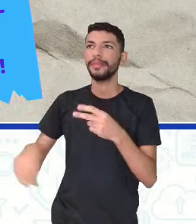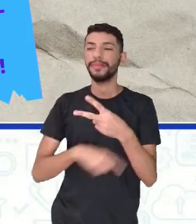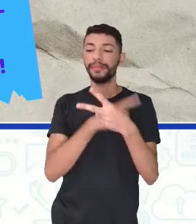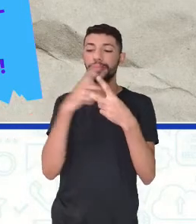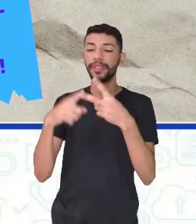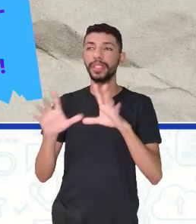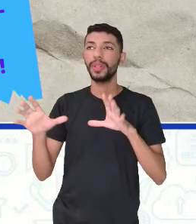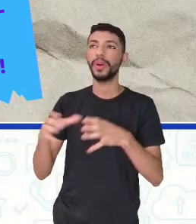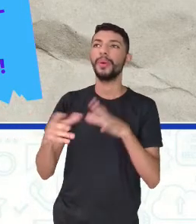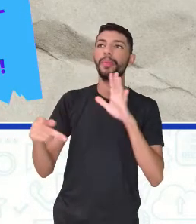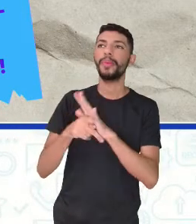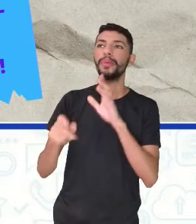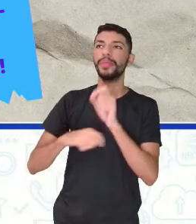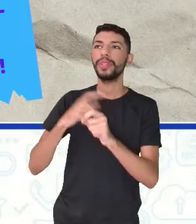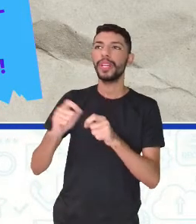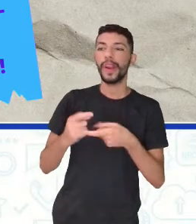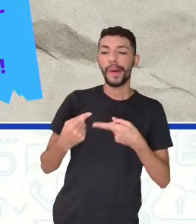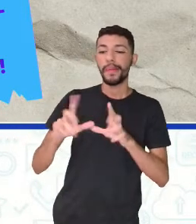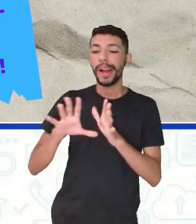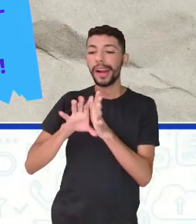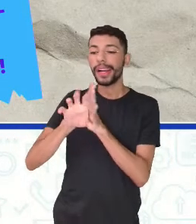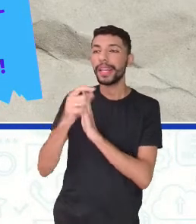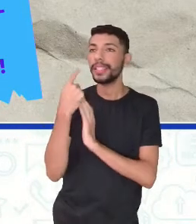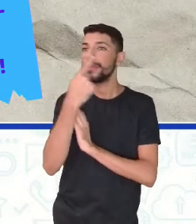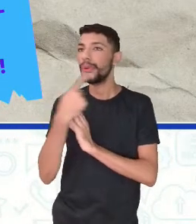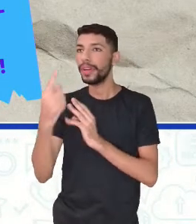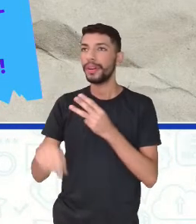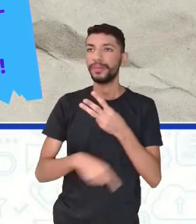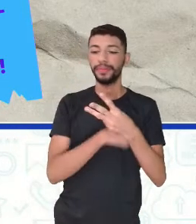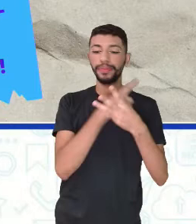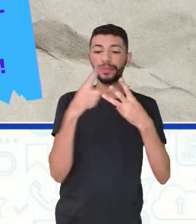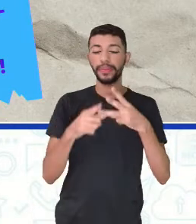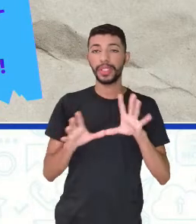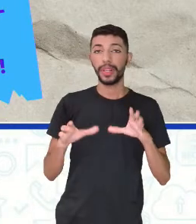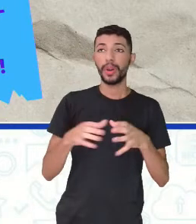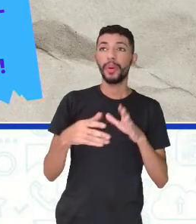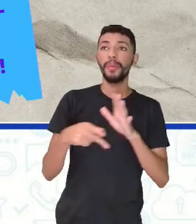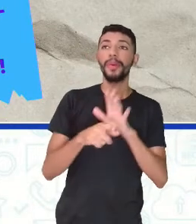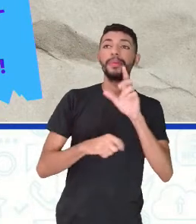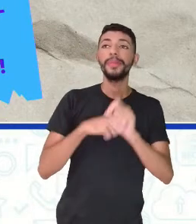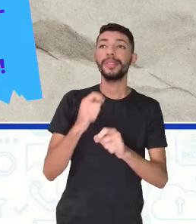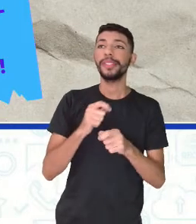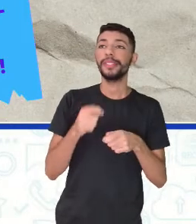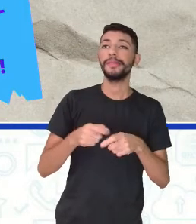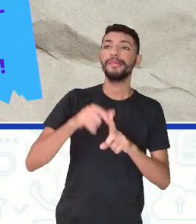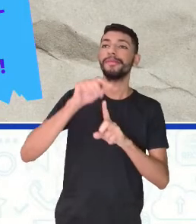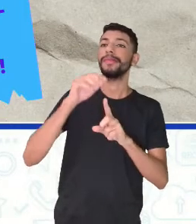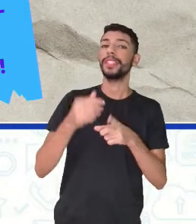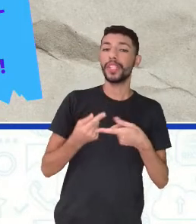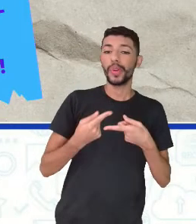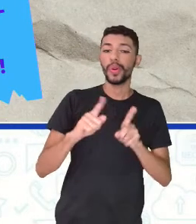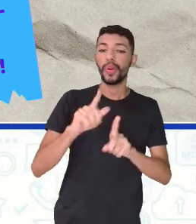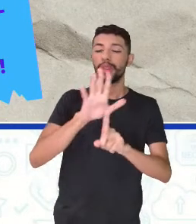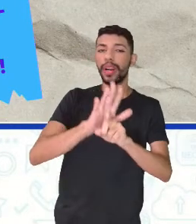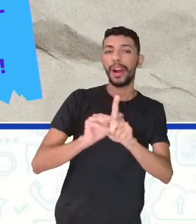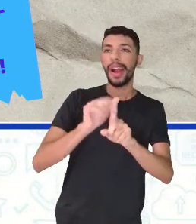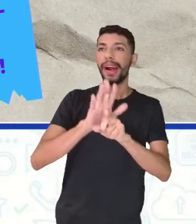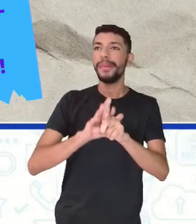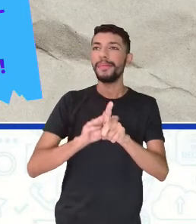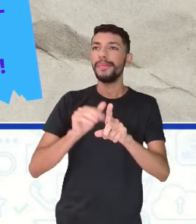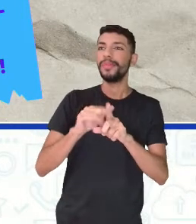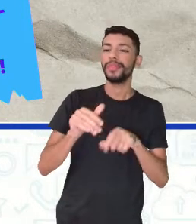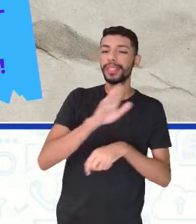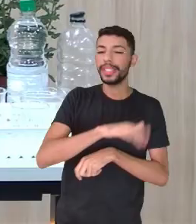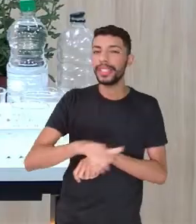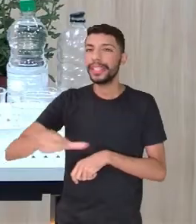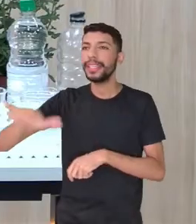o abuso, né? E a exploração sexual contra crianças e adolescentes, que nós falamos aqui, que fica o alerta.